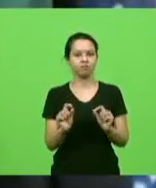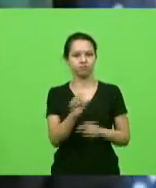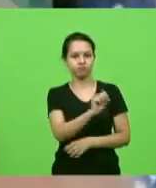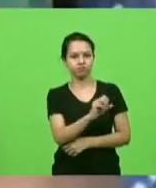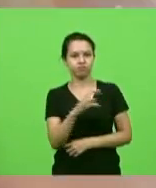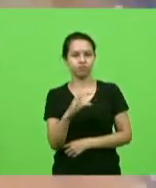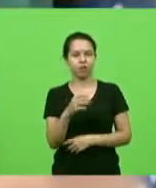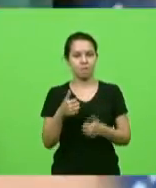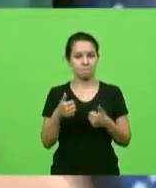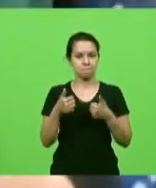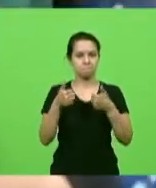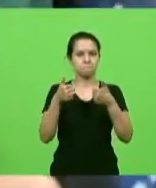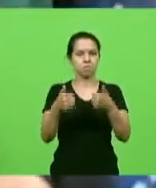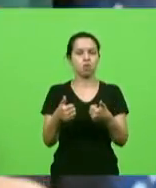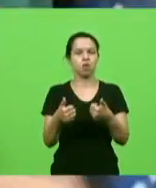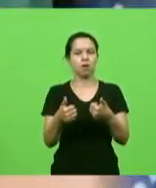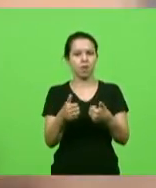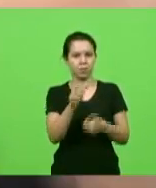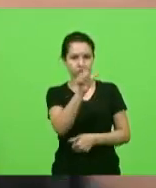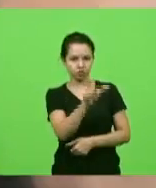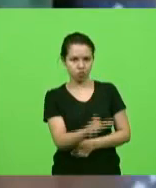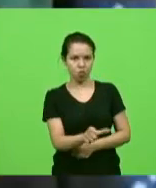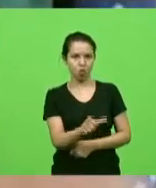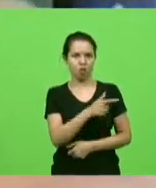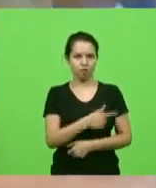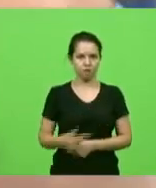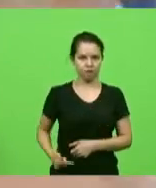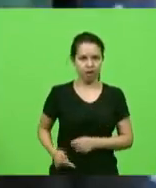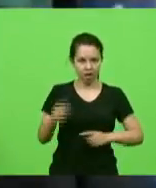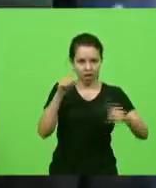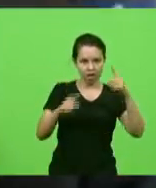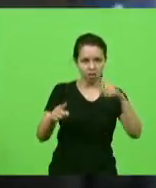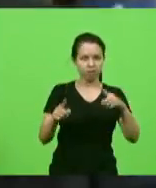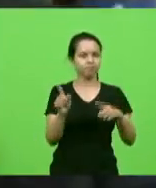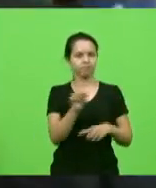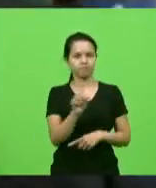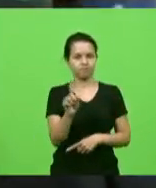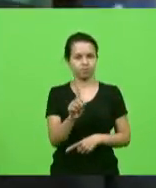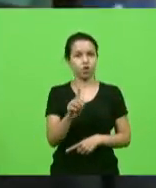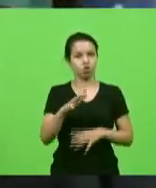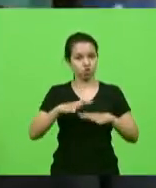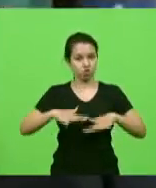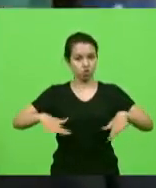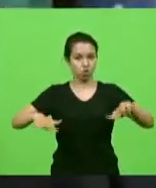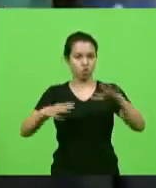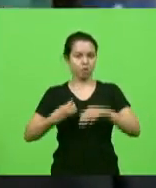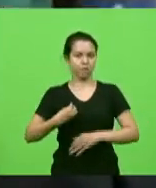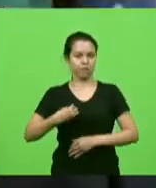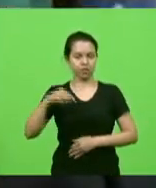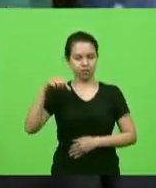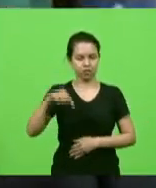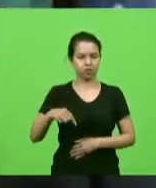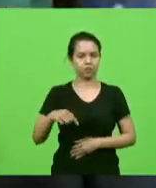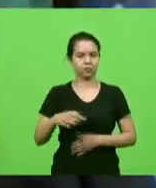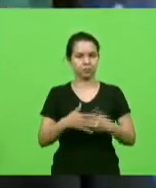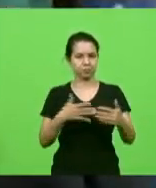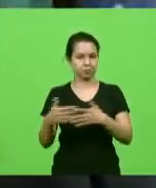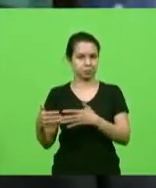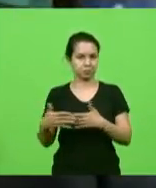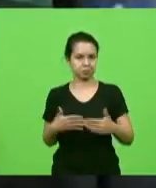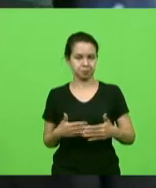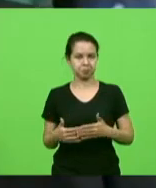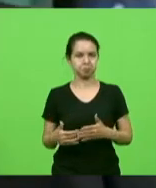boa não para quem não era mais para todos que virem aqui sem exceção para churrasco